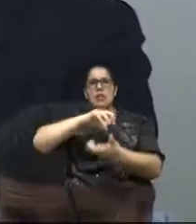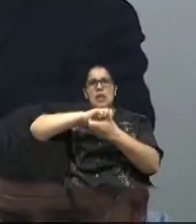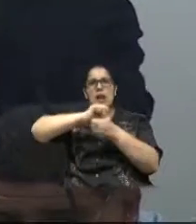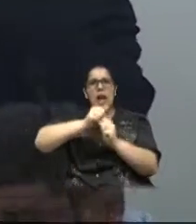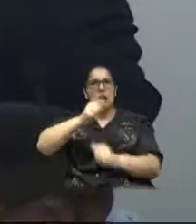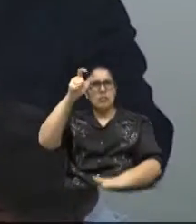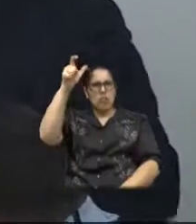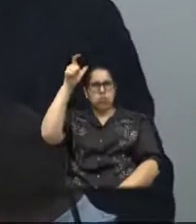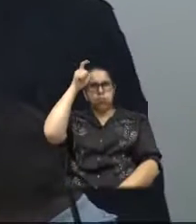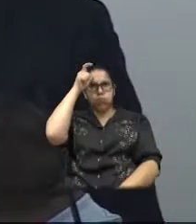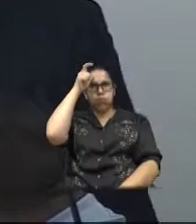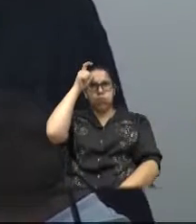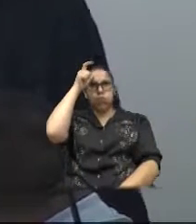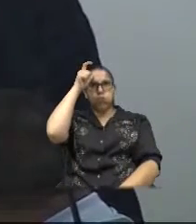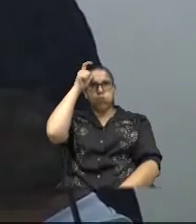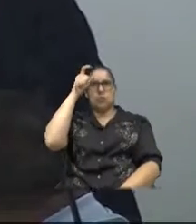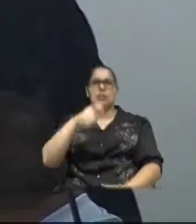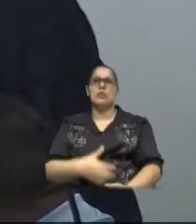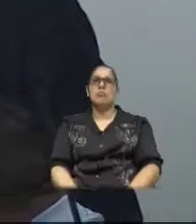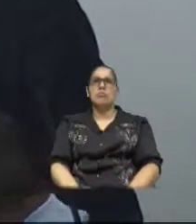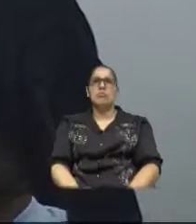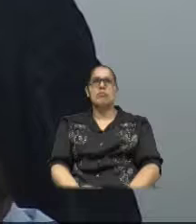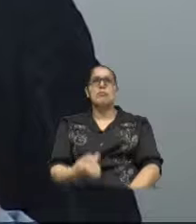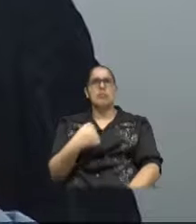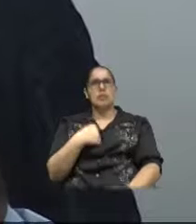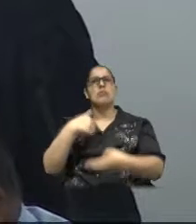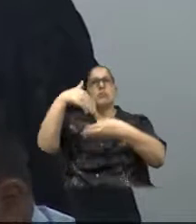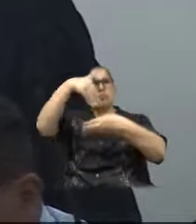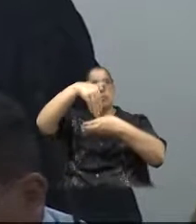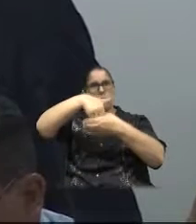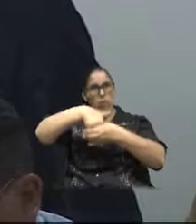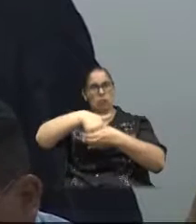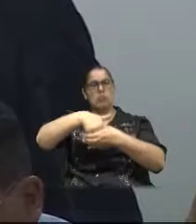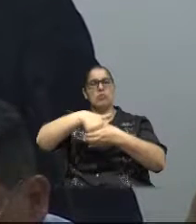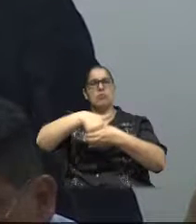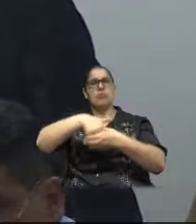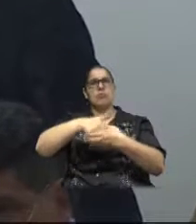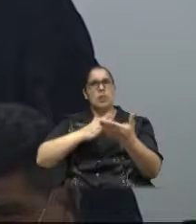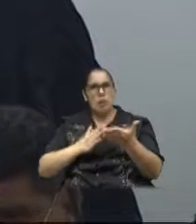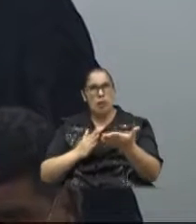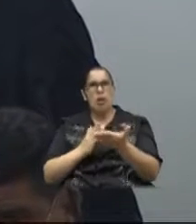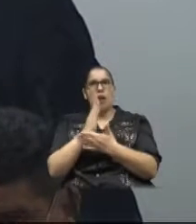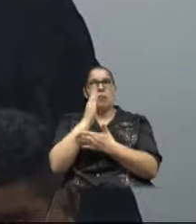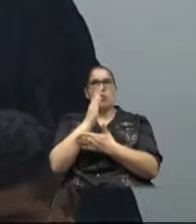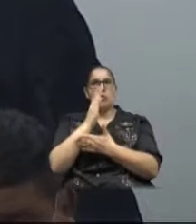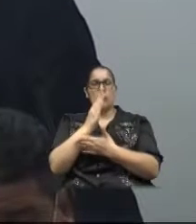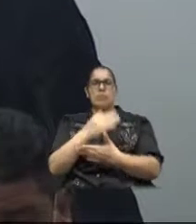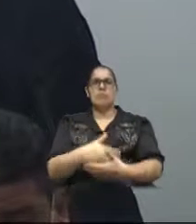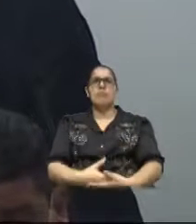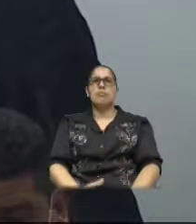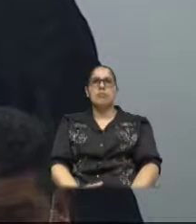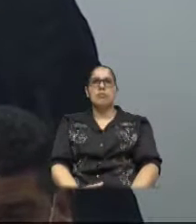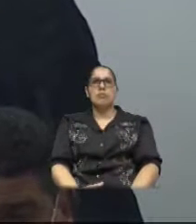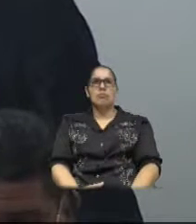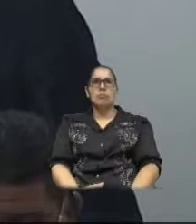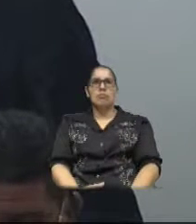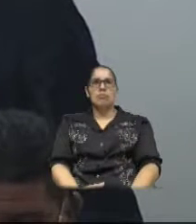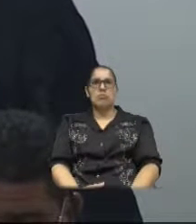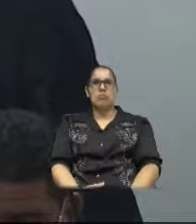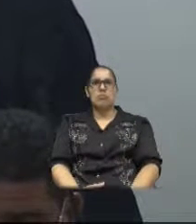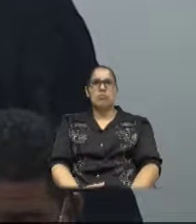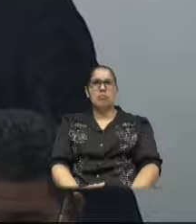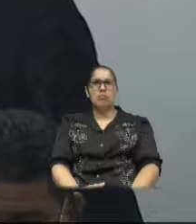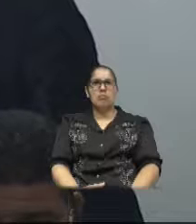voto com louvor, e que nós vamos votar isso, e que essa moção possa chegar até